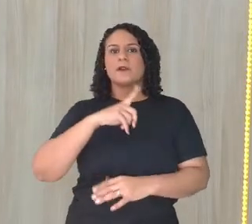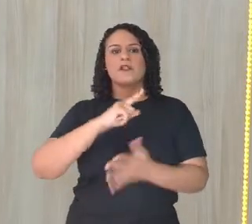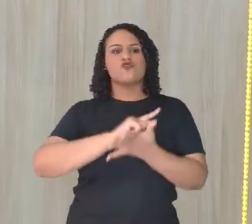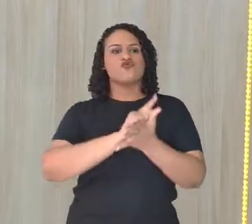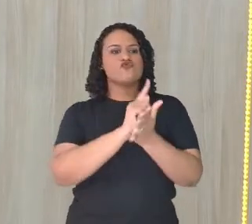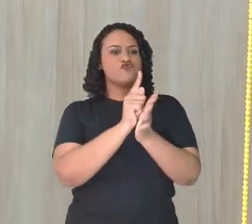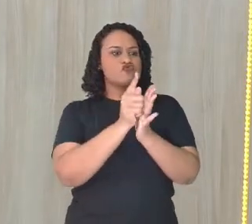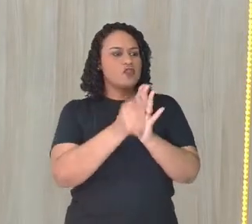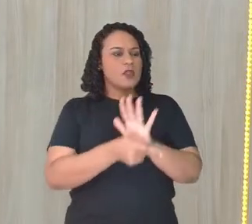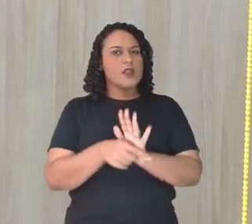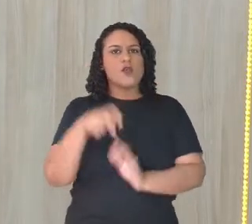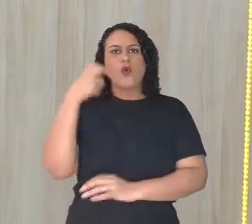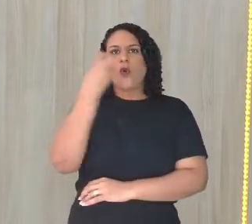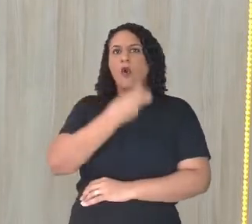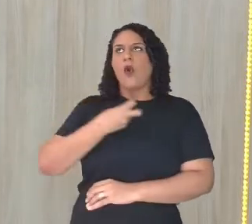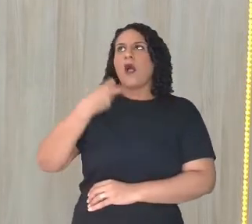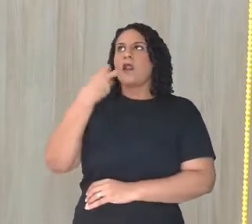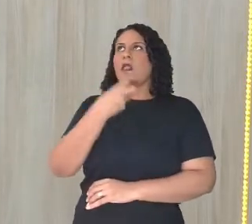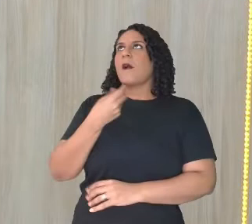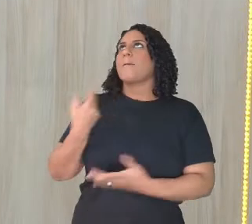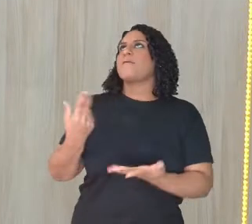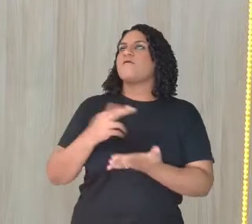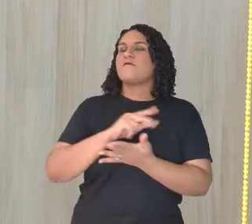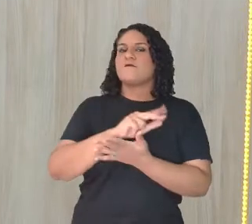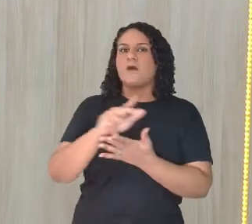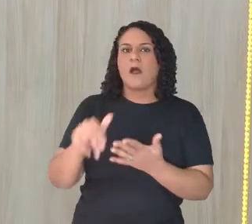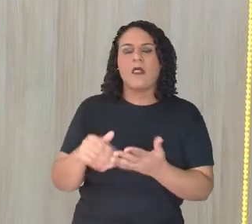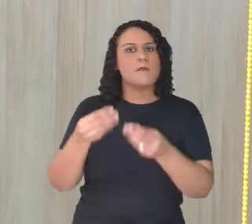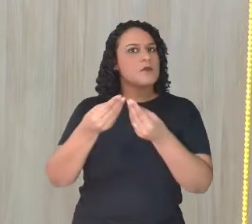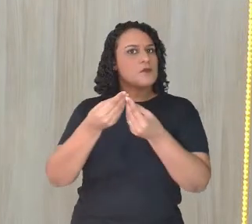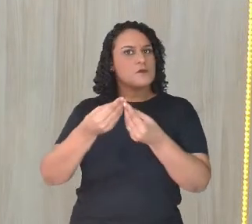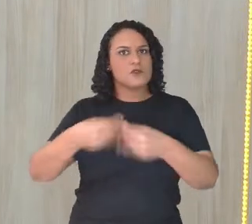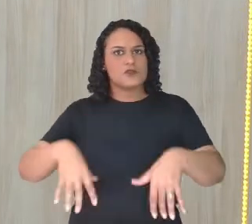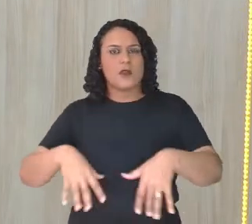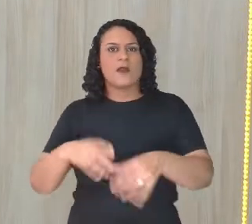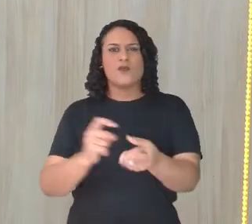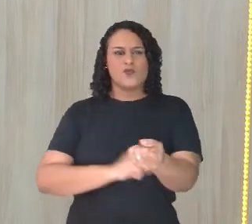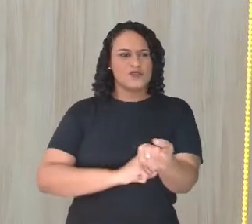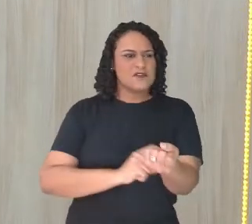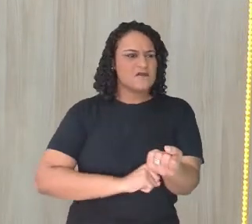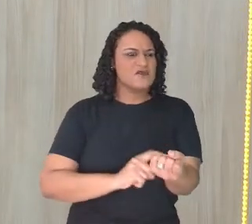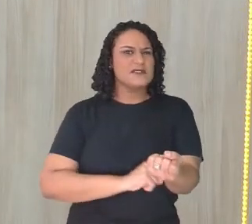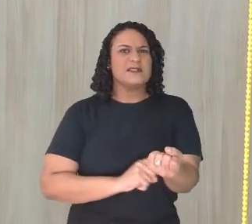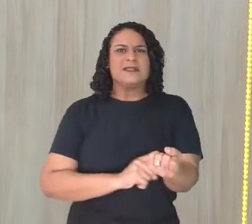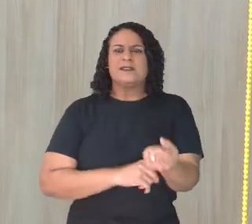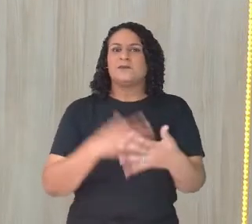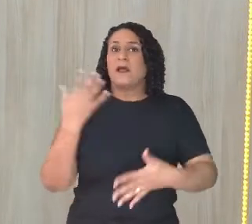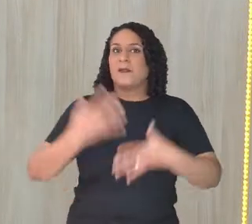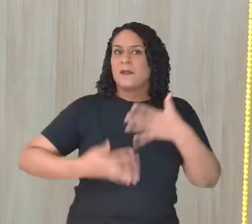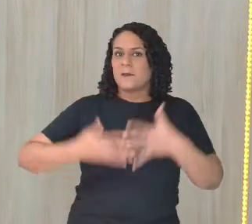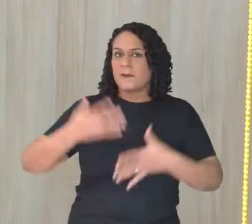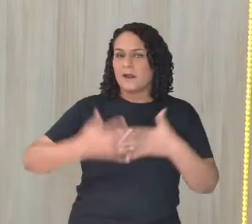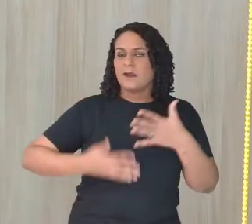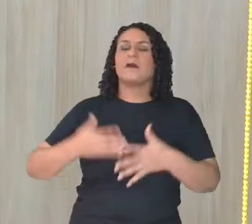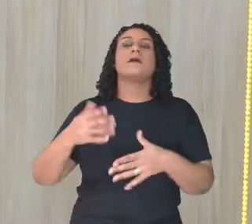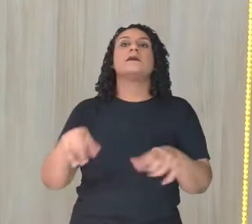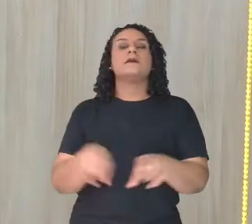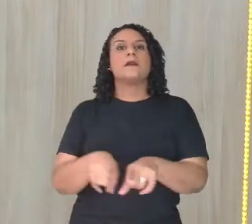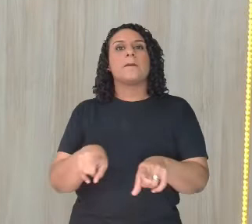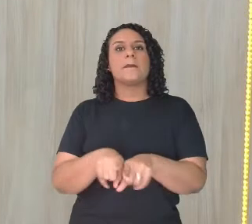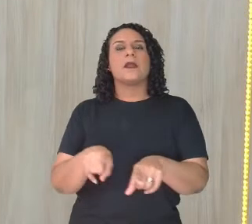gêneros orais, sem que seja prejudicado, sem que o nervosismo tome conta, sem que a